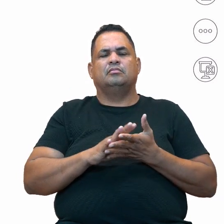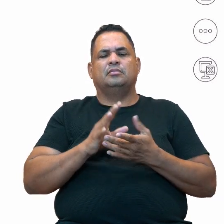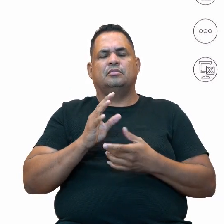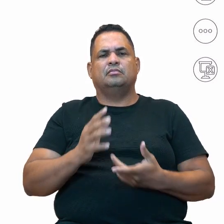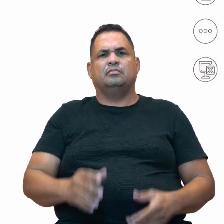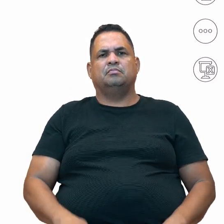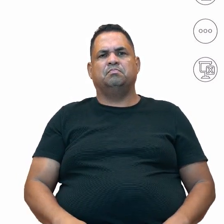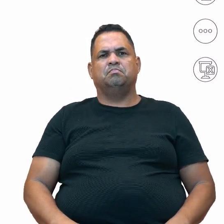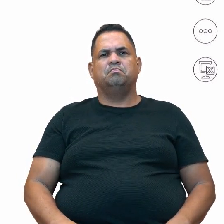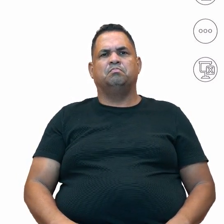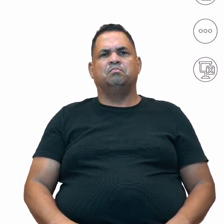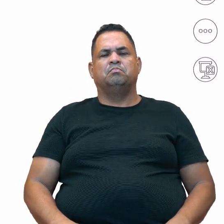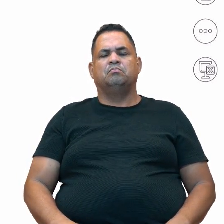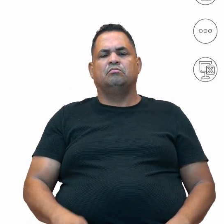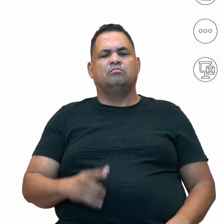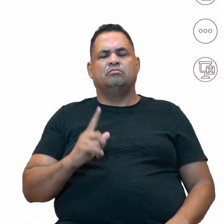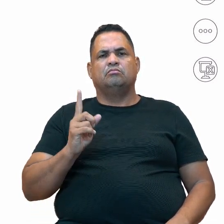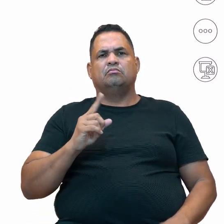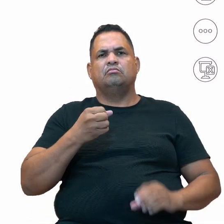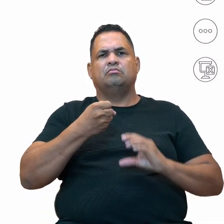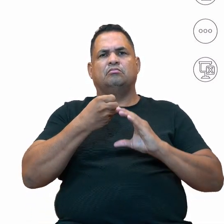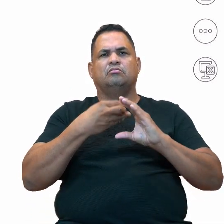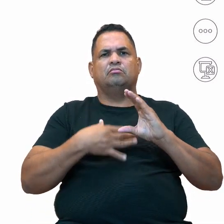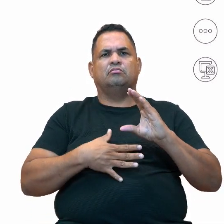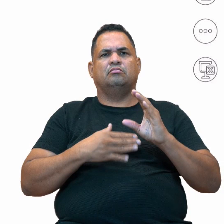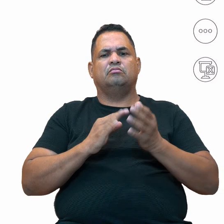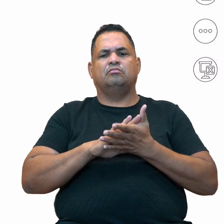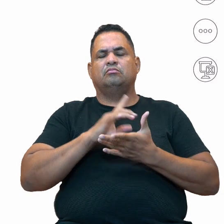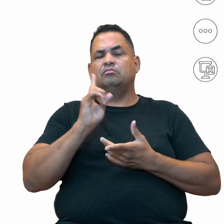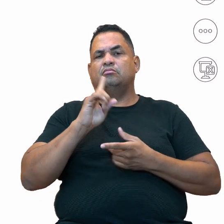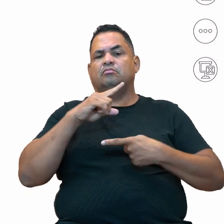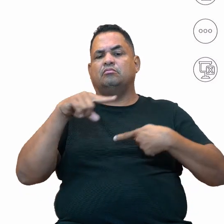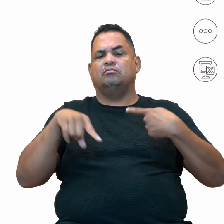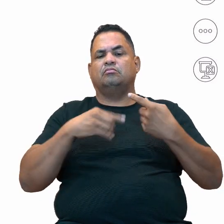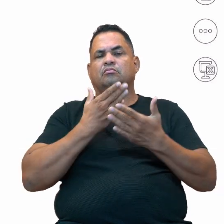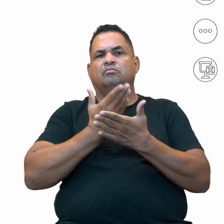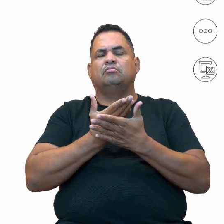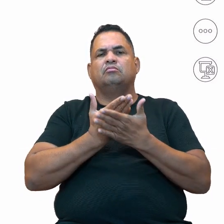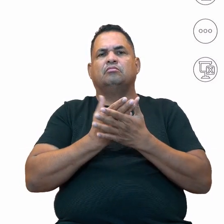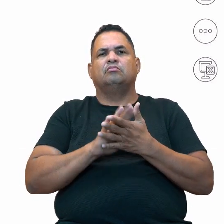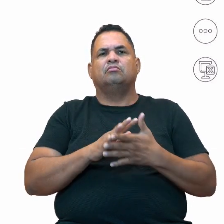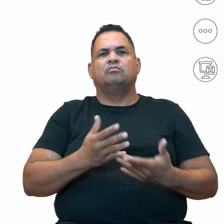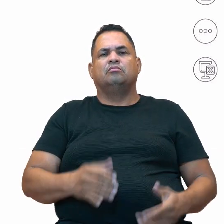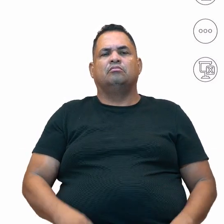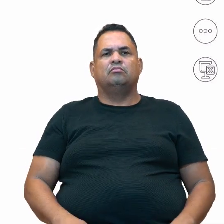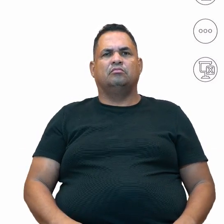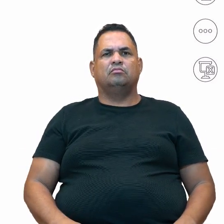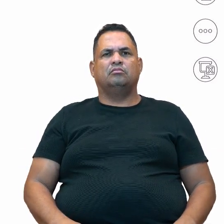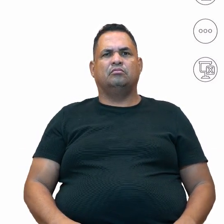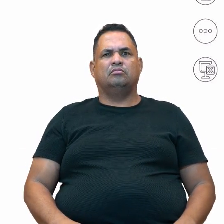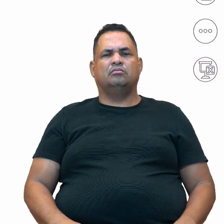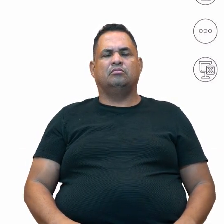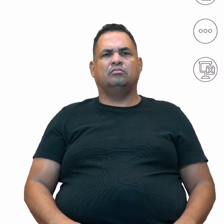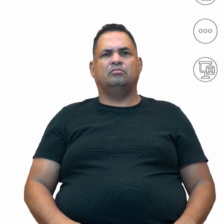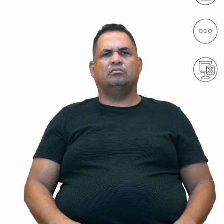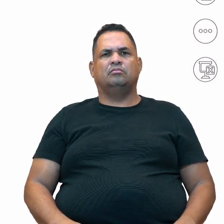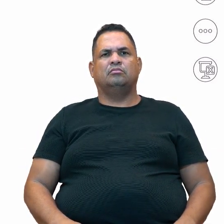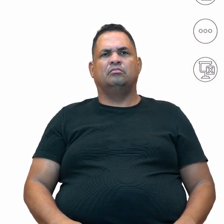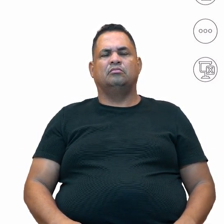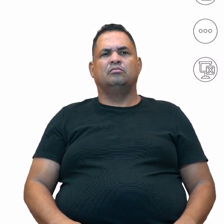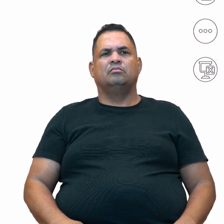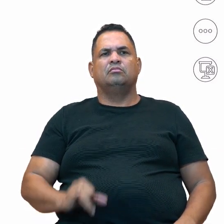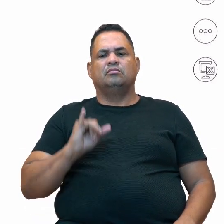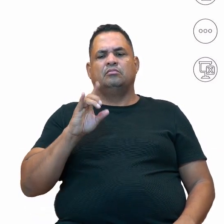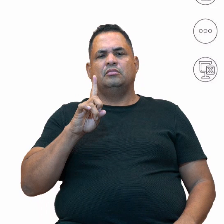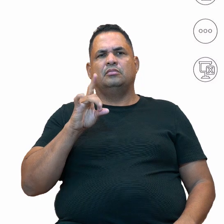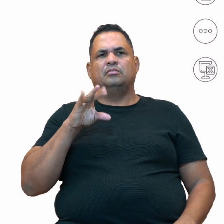Mas a gente não vai caracterizar isso, porque esse não é o foco da nossa aula, mas só a nível de informação. Então, as hidras,